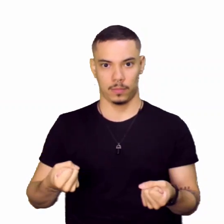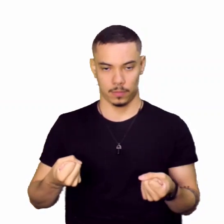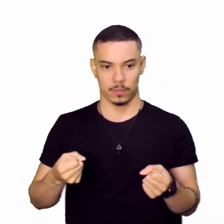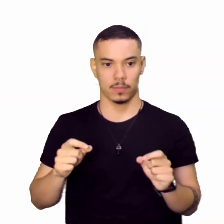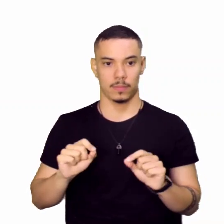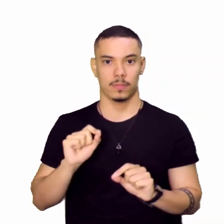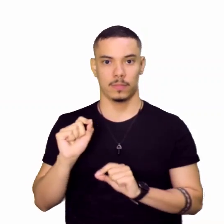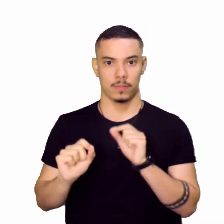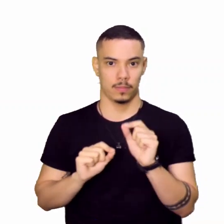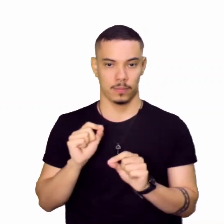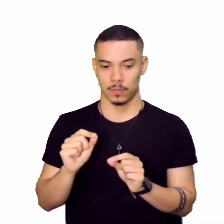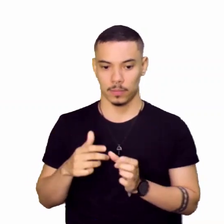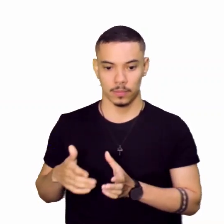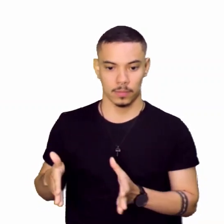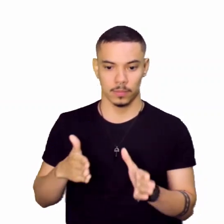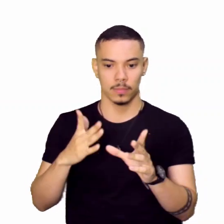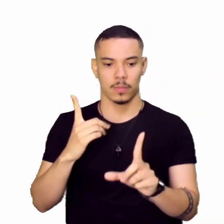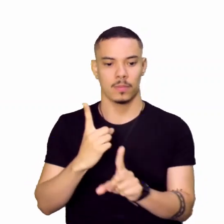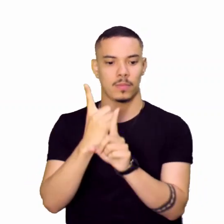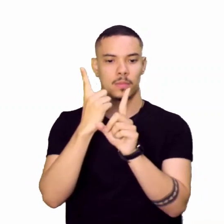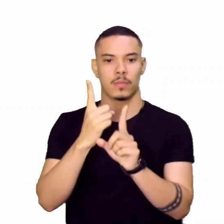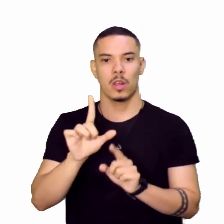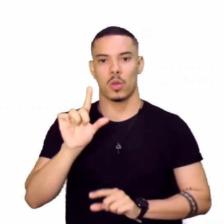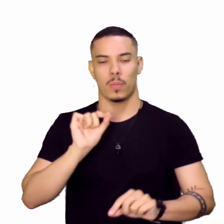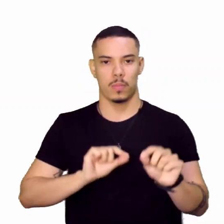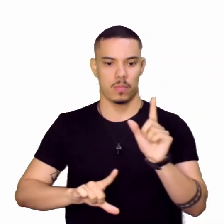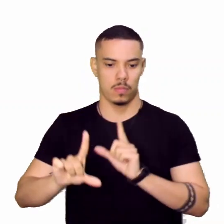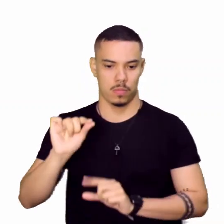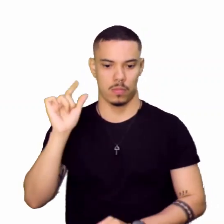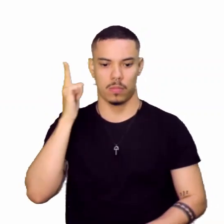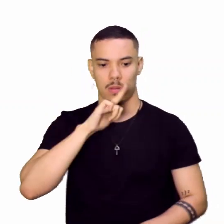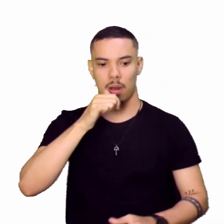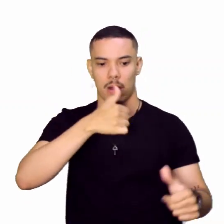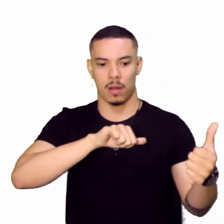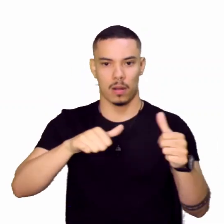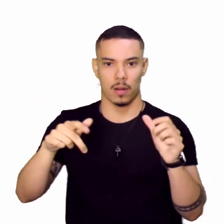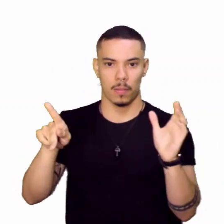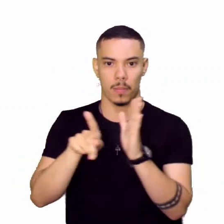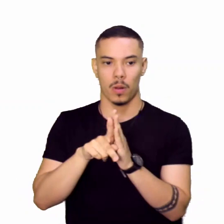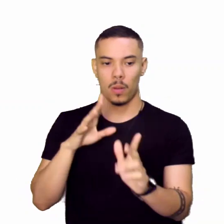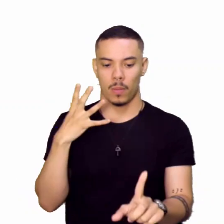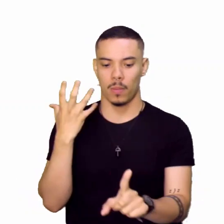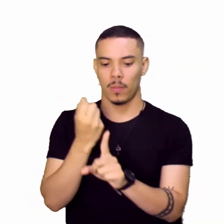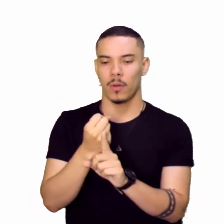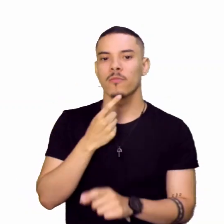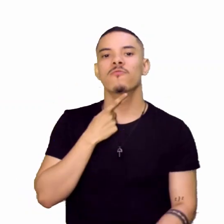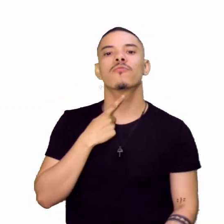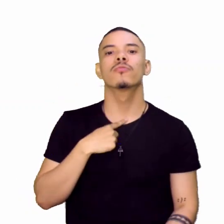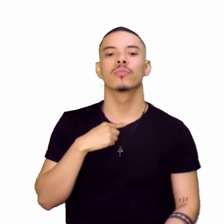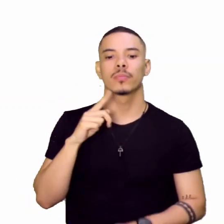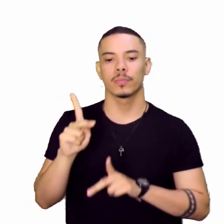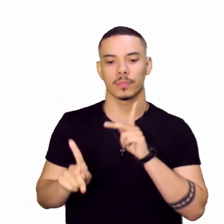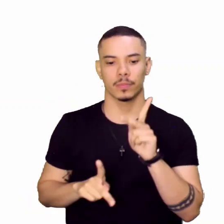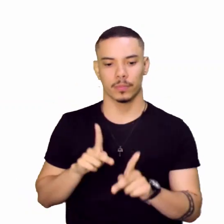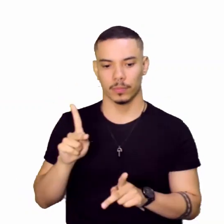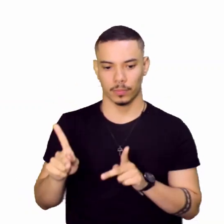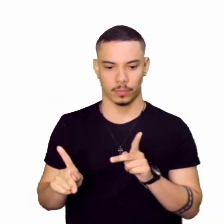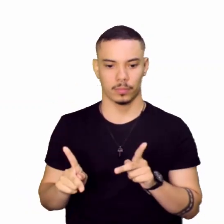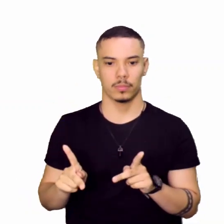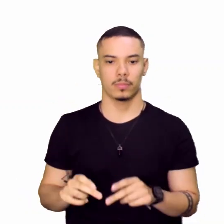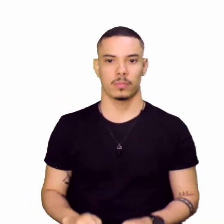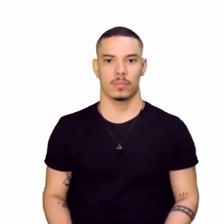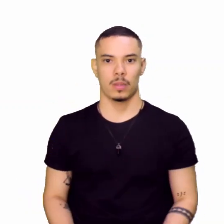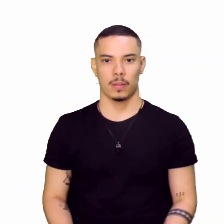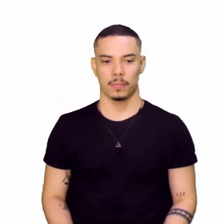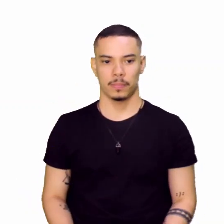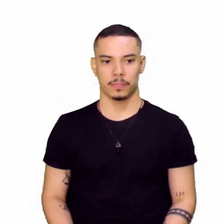foi o caminho encontrada para que as opções reflitam a vontade do povo então aqui ó da Lari né em busca da democracia